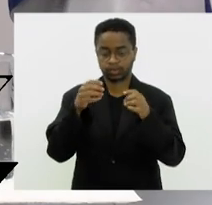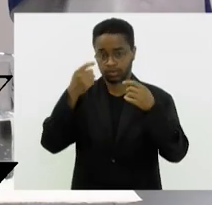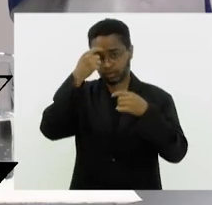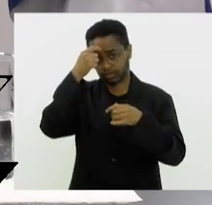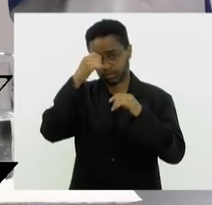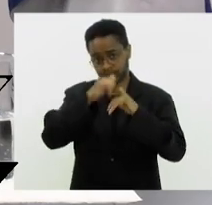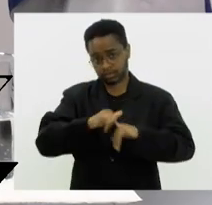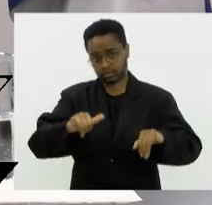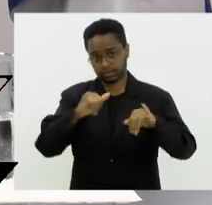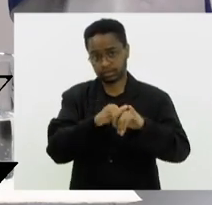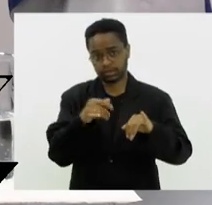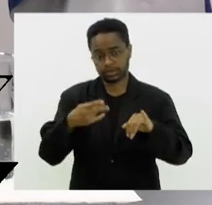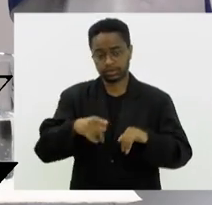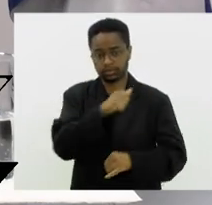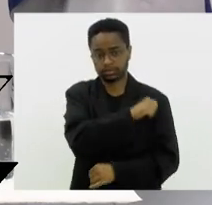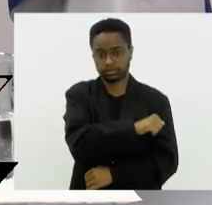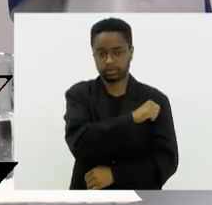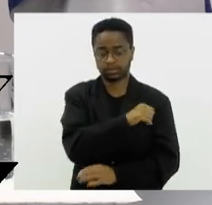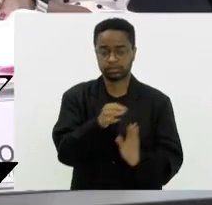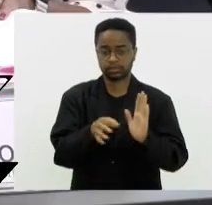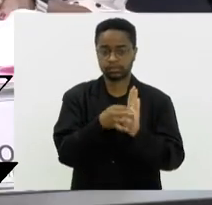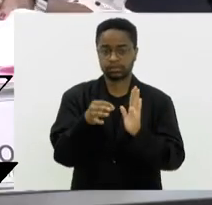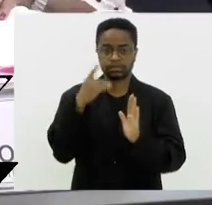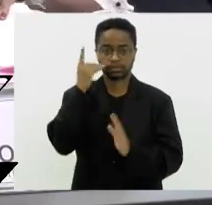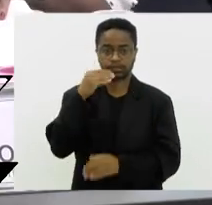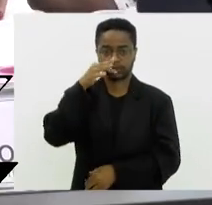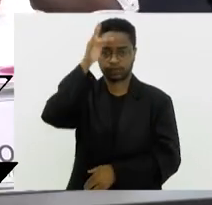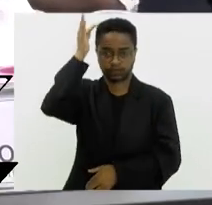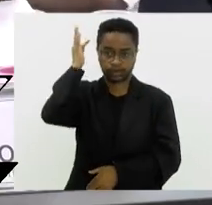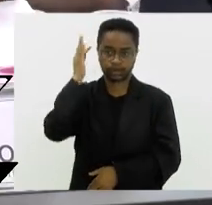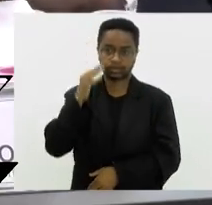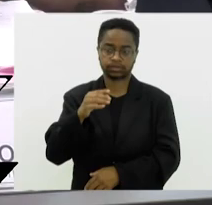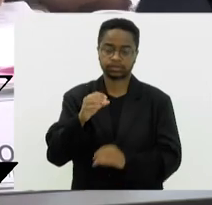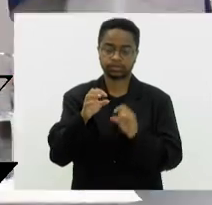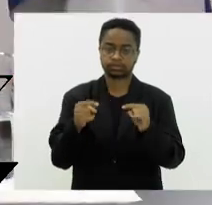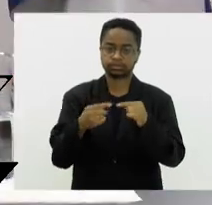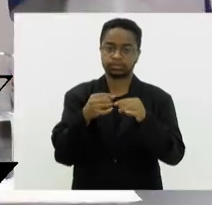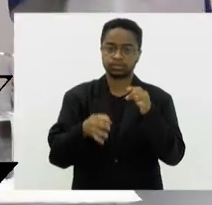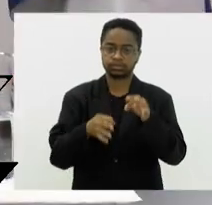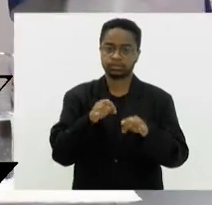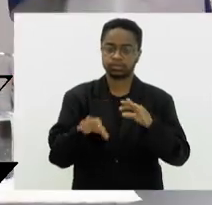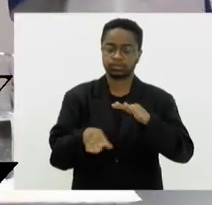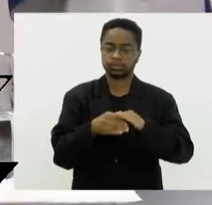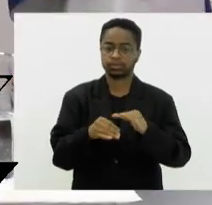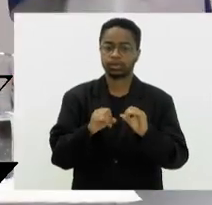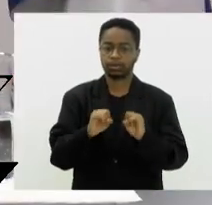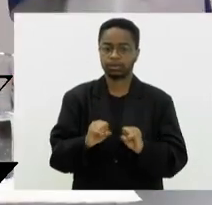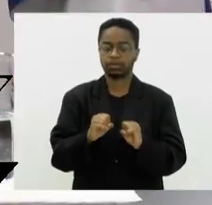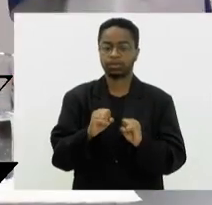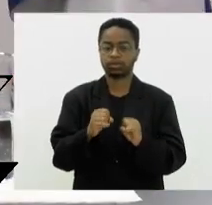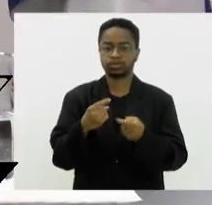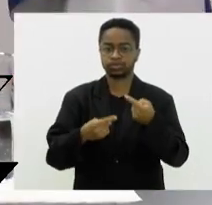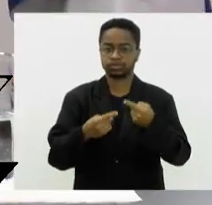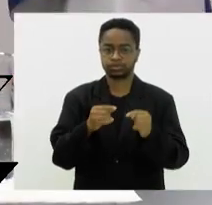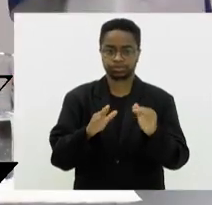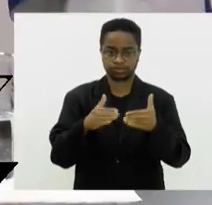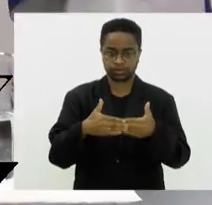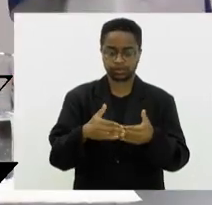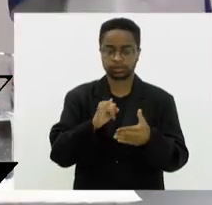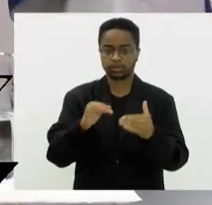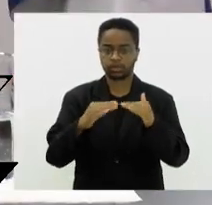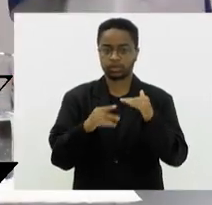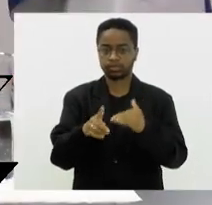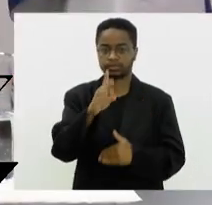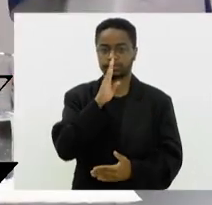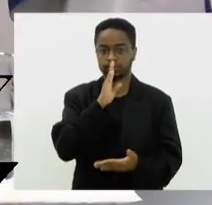Janeiro. Para aparecer, deputado Fred Pacheco. Pela juridicidade com emendas. Em discussão, não havendo que queira discutir, encerrada a discussão. Em votação, senhores que aprovam,